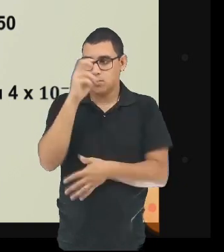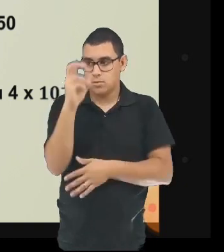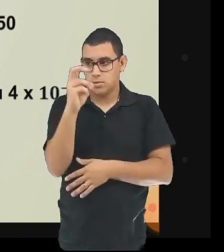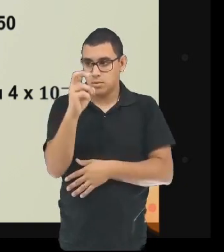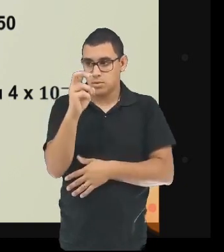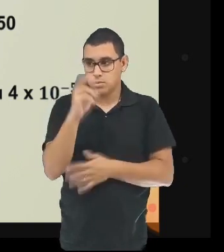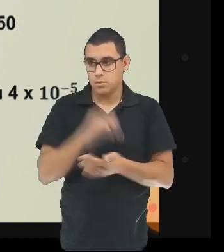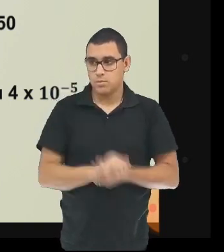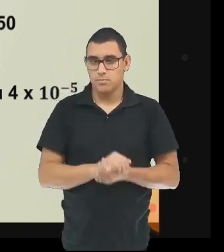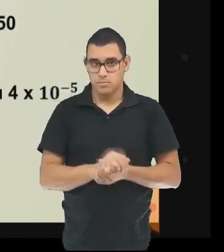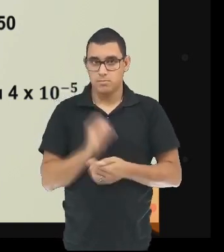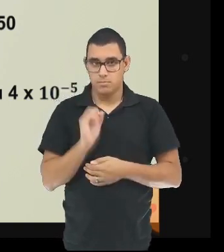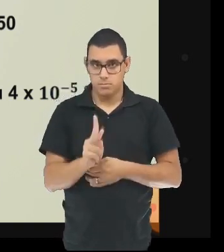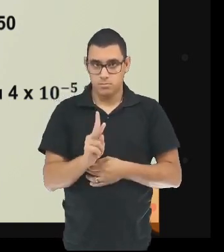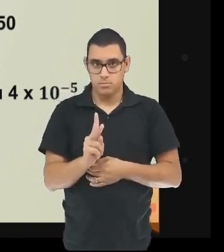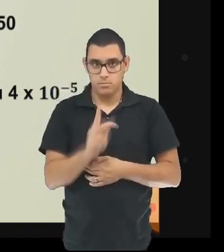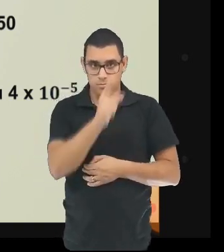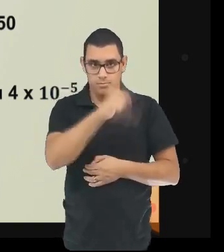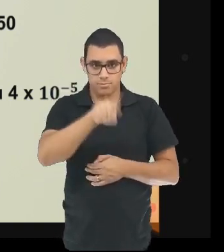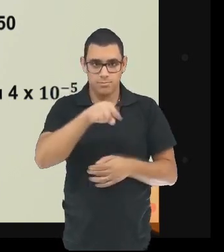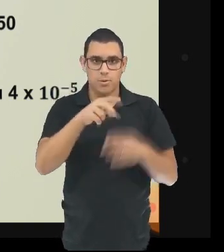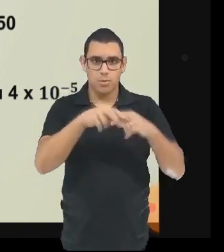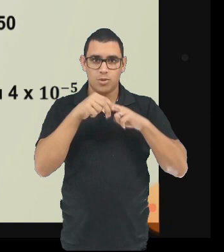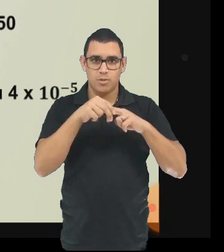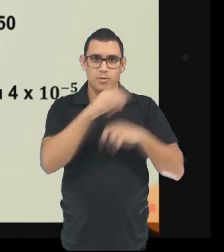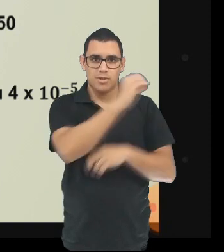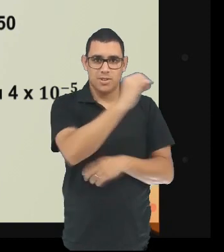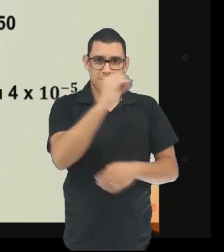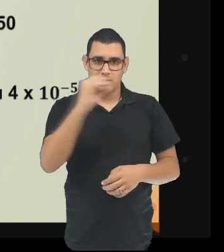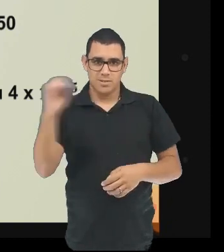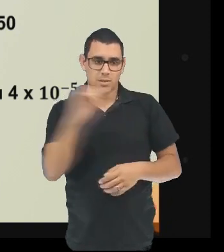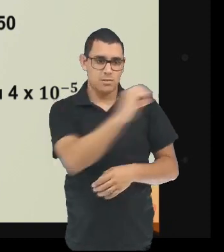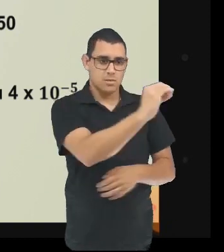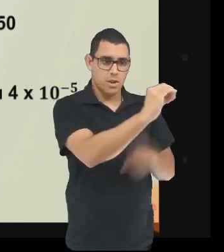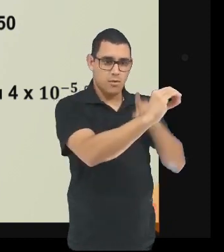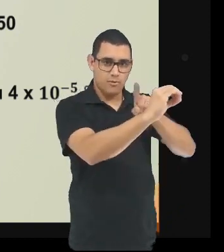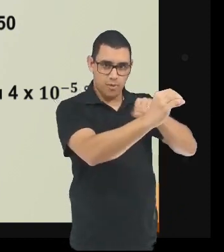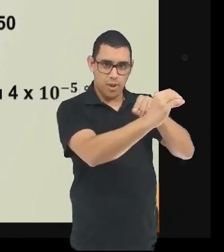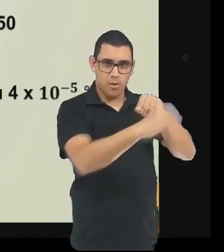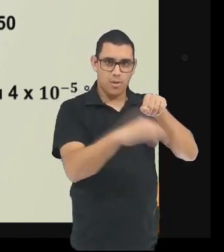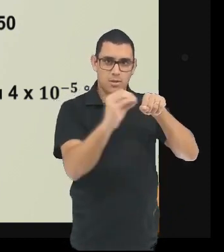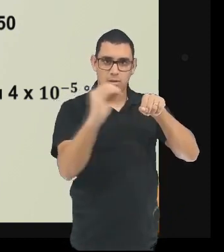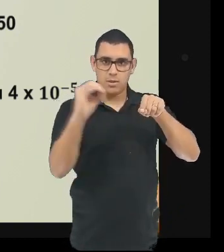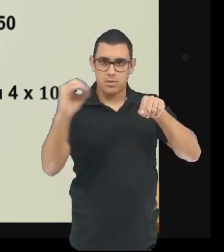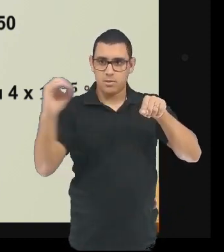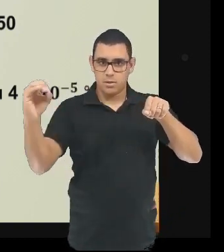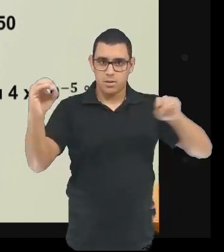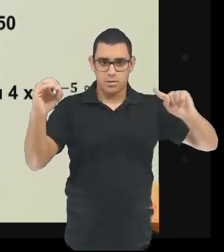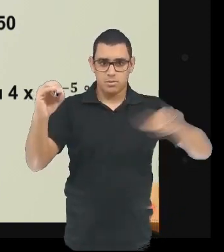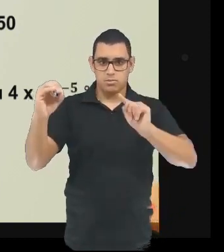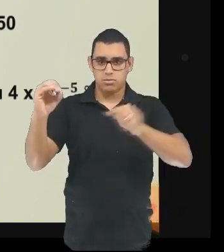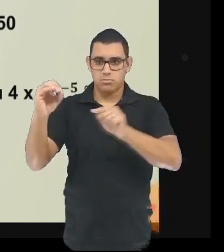científica, nós vamos seguir 5 casas decimais, representando 4 vezes 10 a